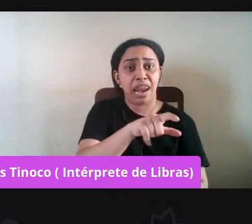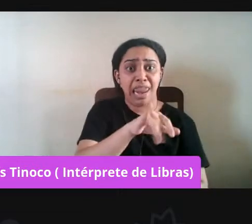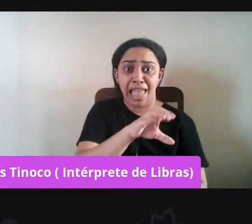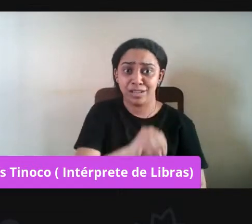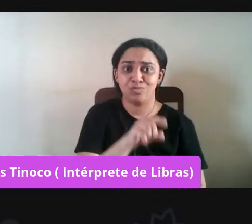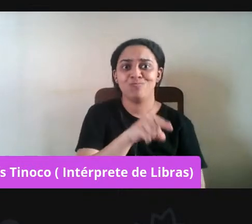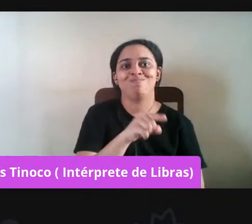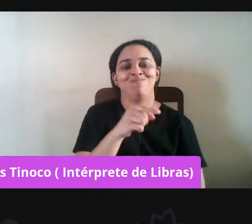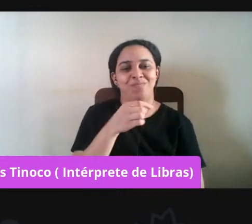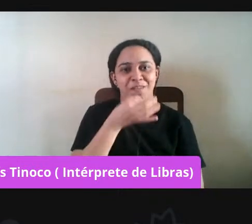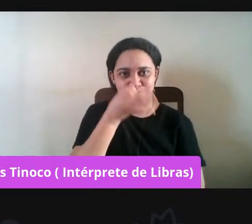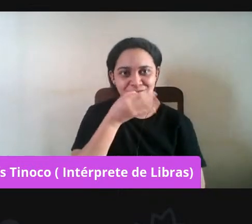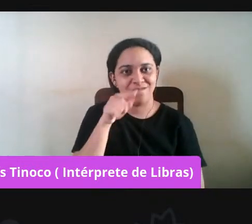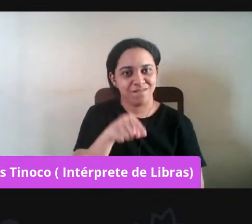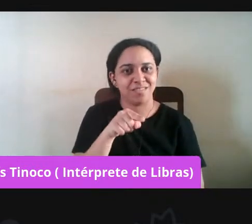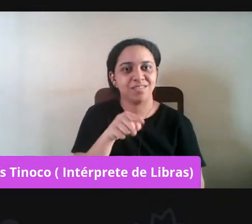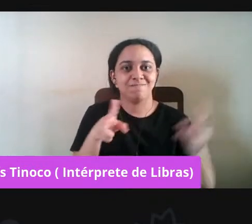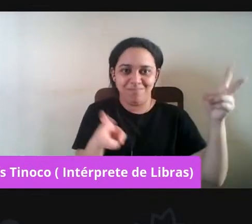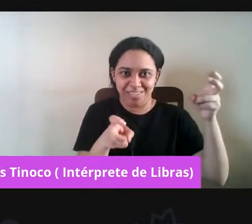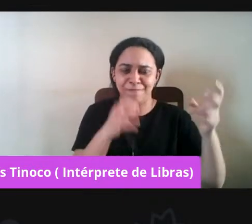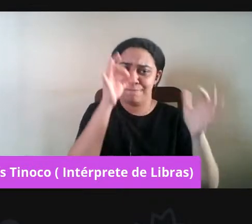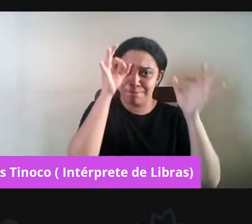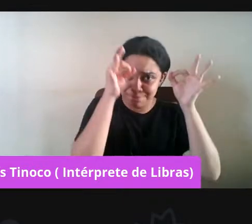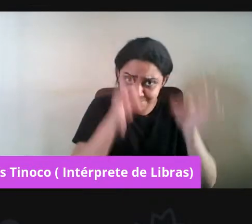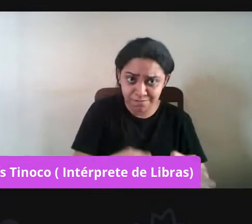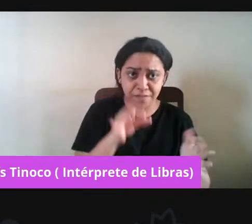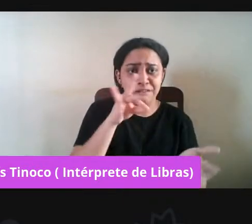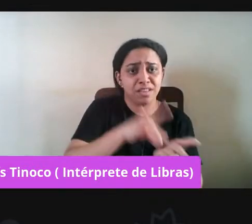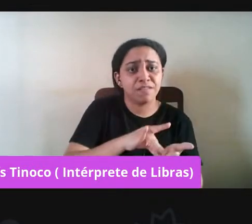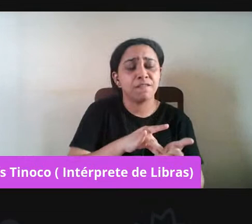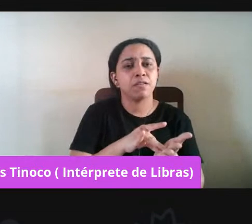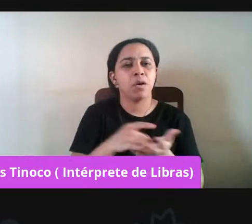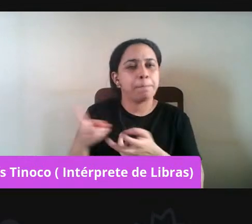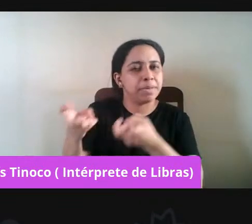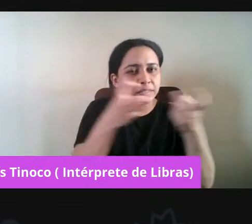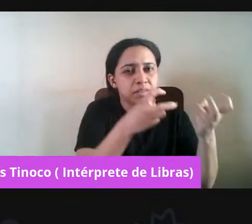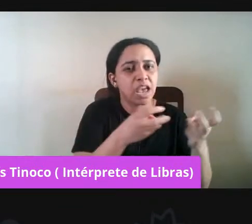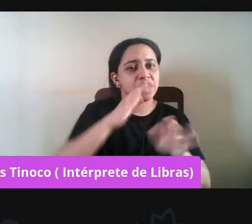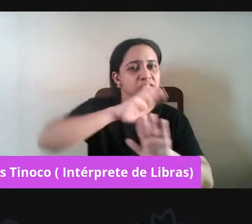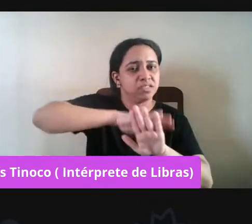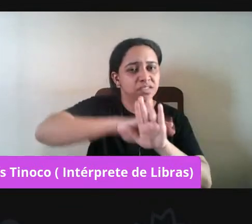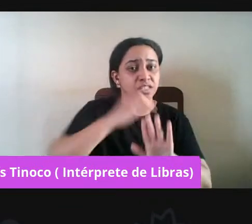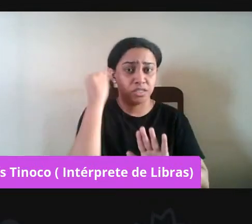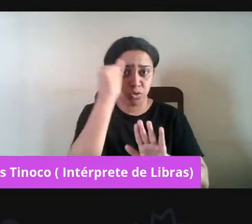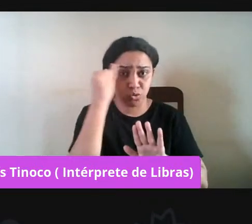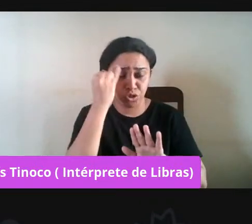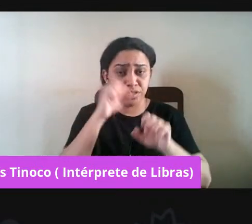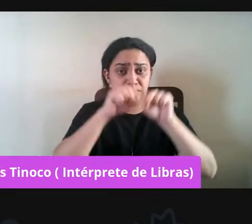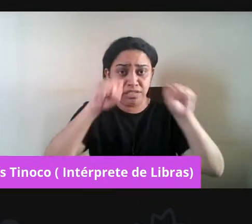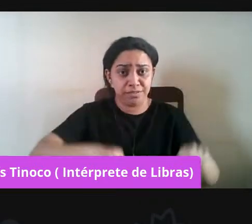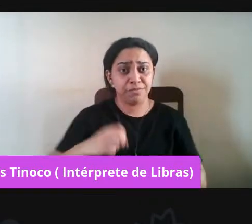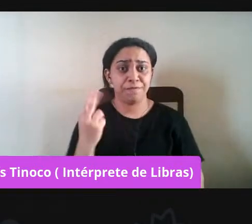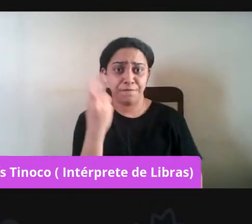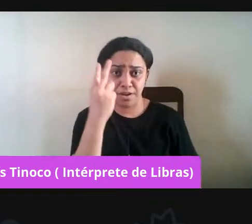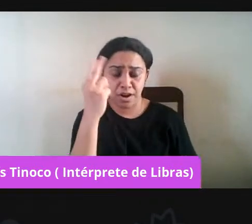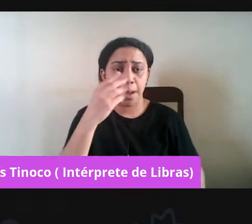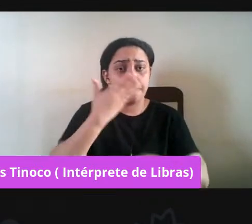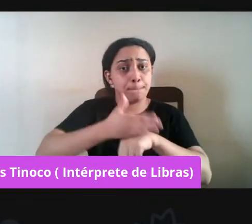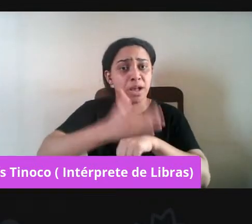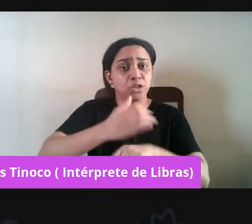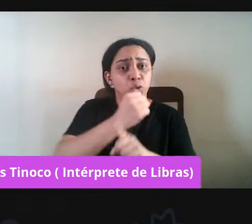verdadeira, pois toda a visão de mundo, a ideologia, os sistemas de valores e as práticas socioculturais das